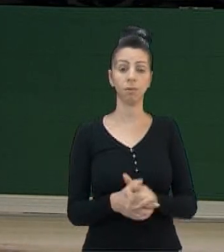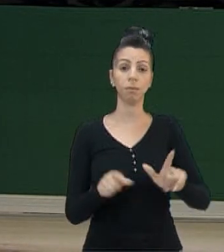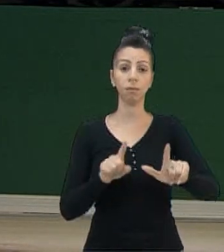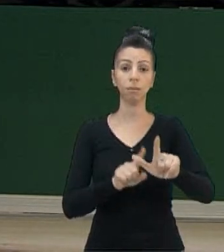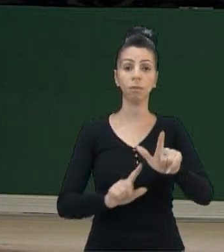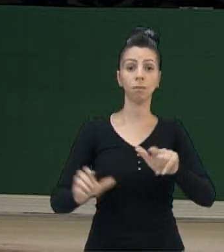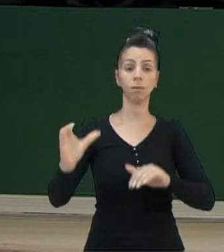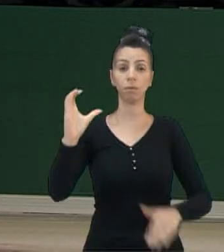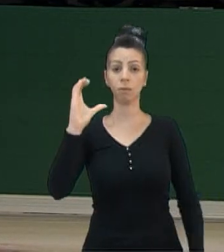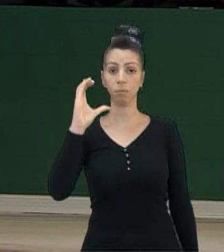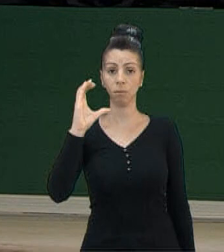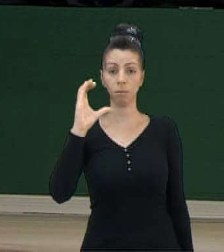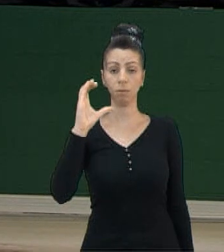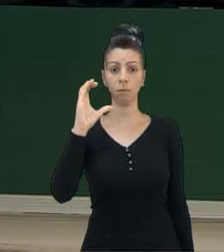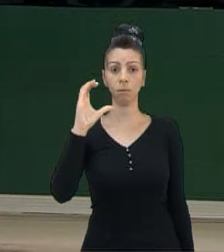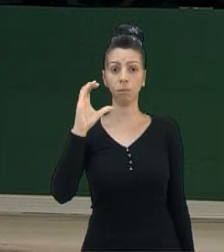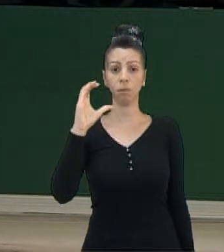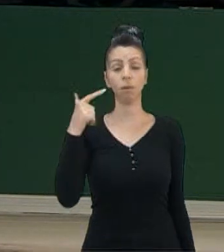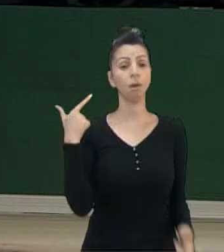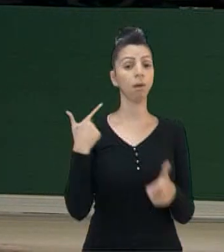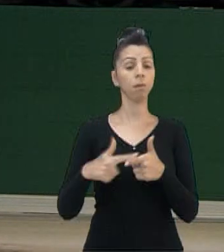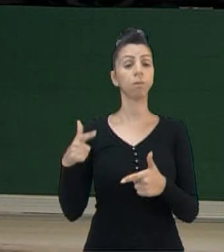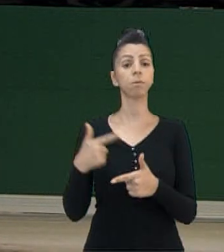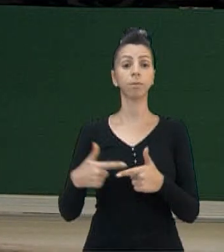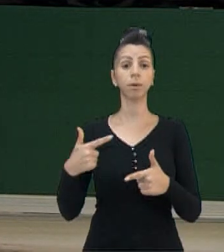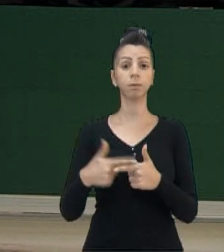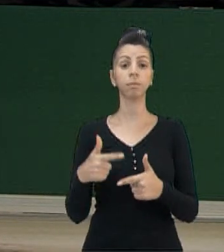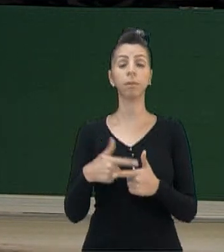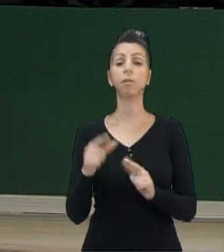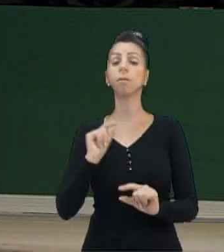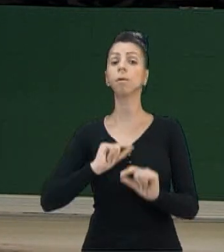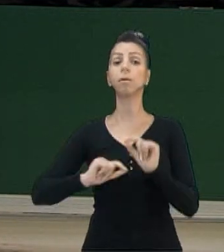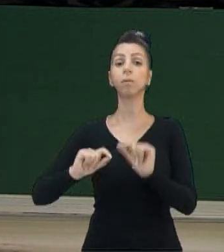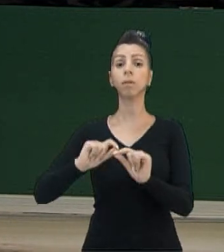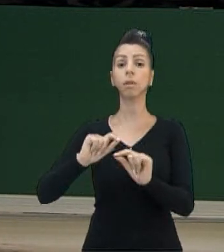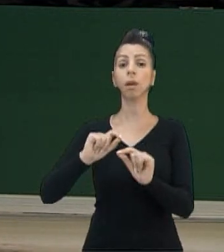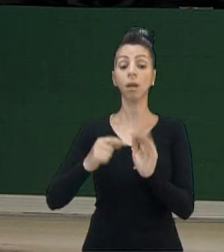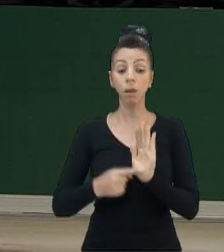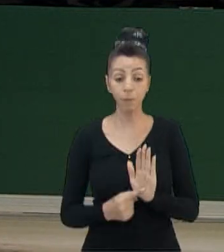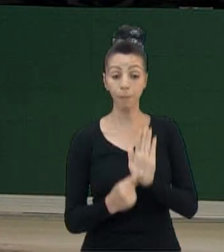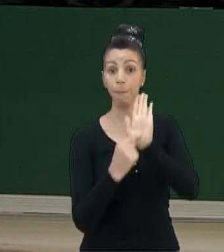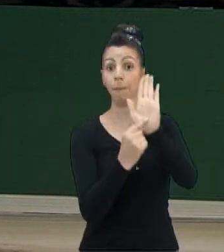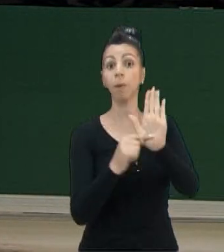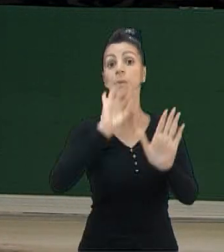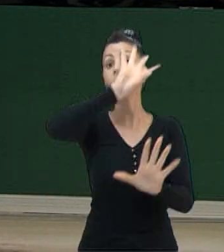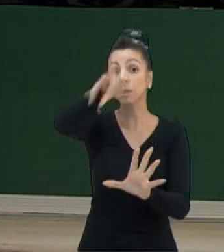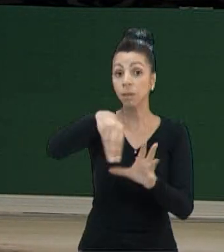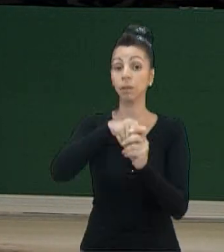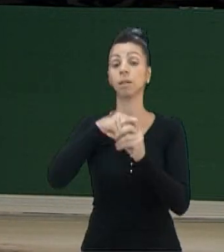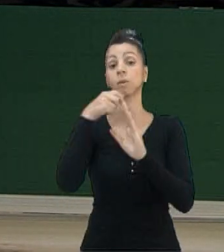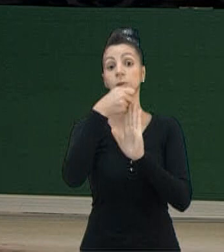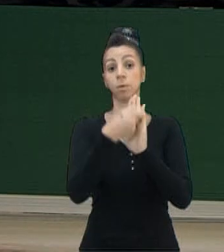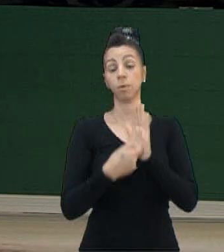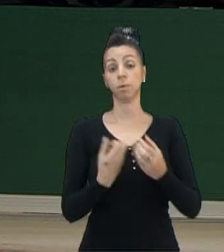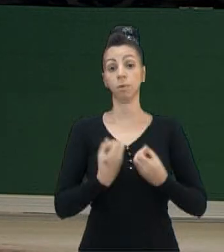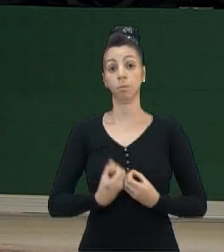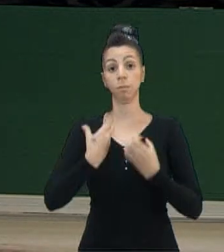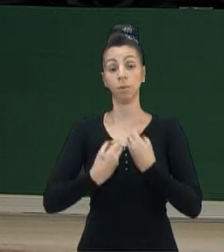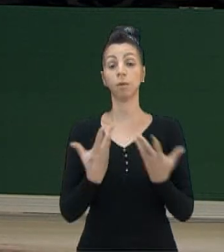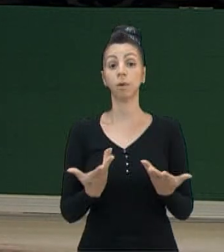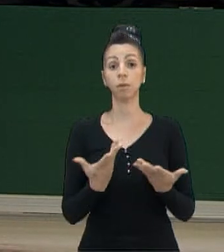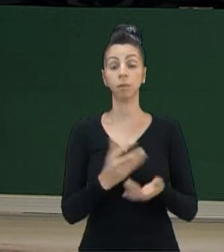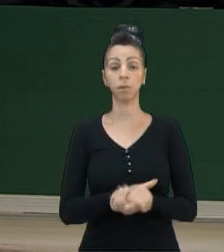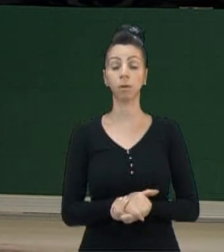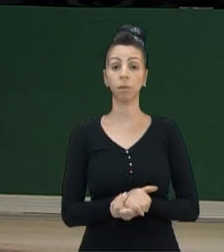letra C, qual é o problema denunciado pelo eu lírico, né? A partir do poeta nosso aqui? É